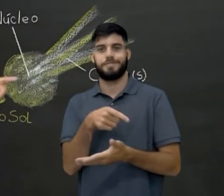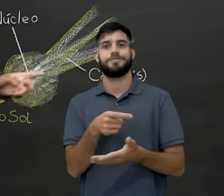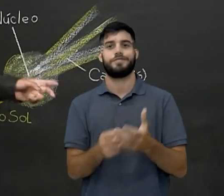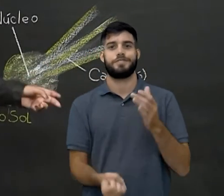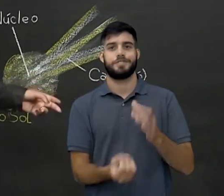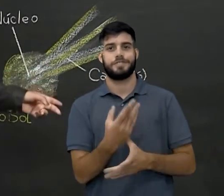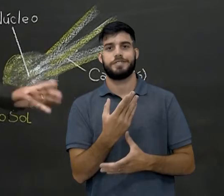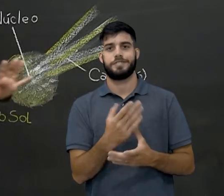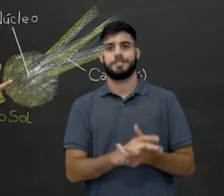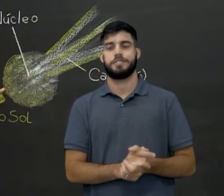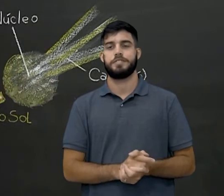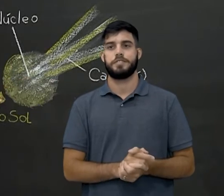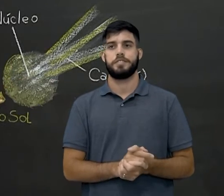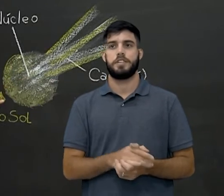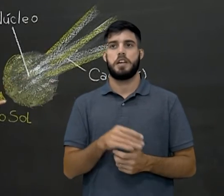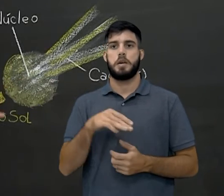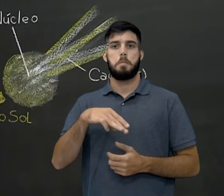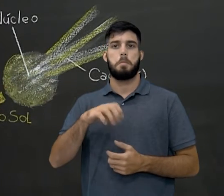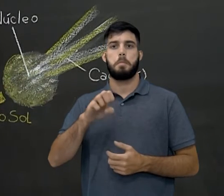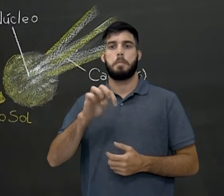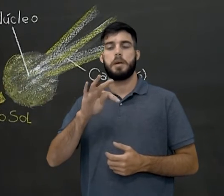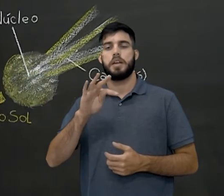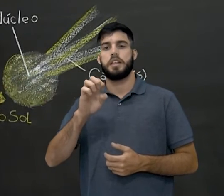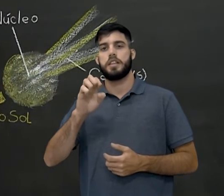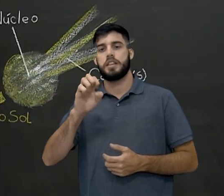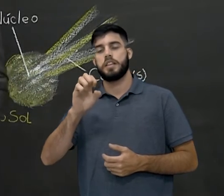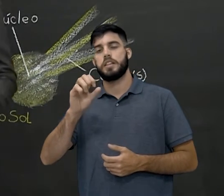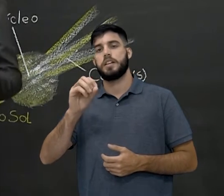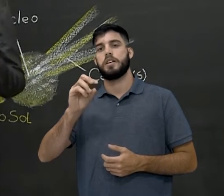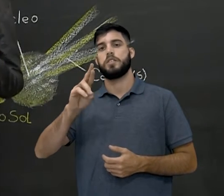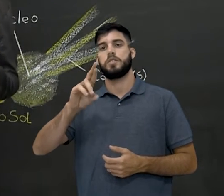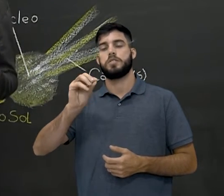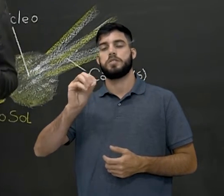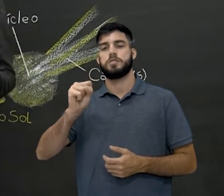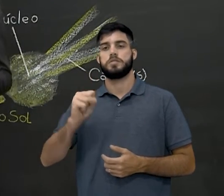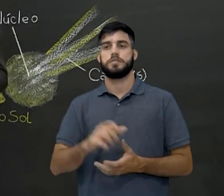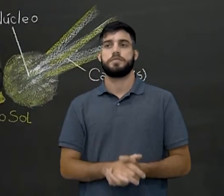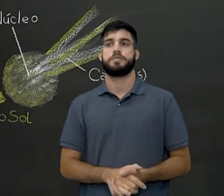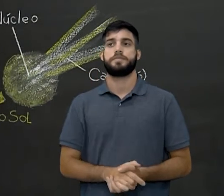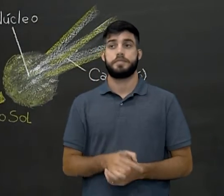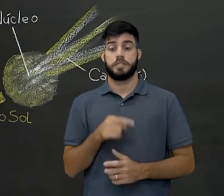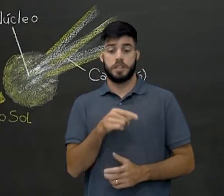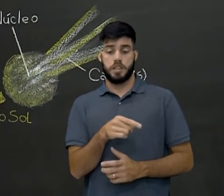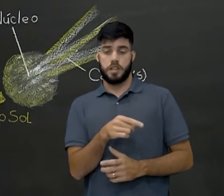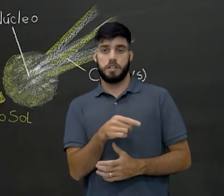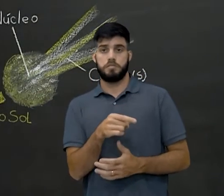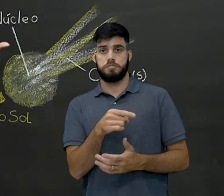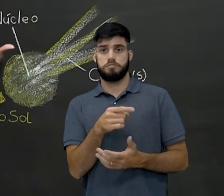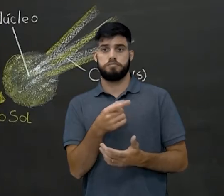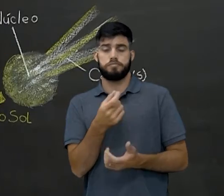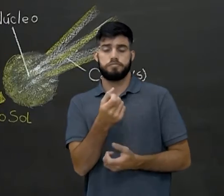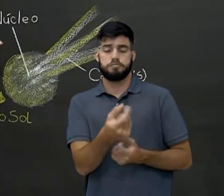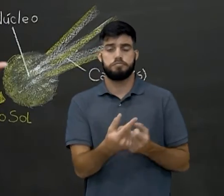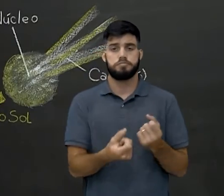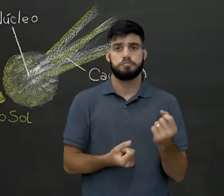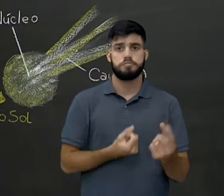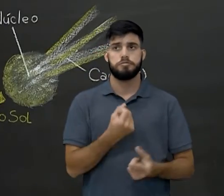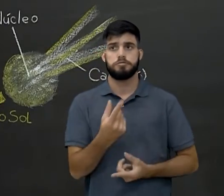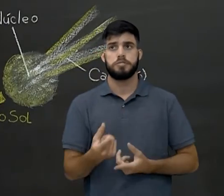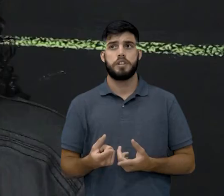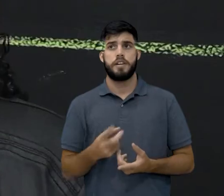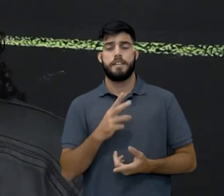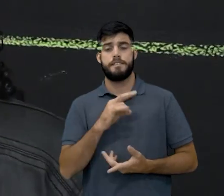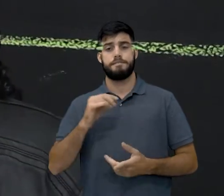também parte de cometas, que vamos falar daqui a pouco. Esses meteoroides, esses fragmentos circulando, eventualmente eles vão acertar